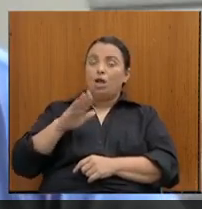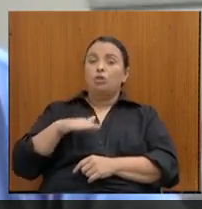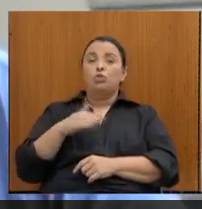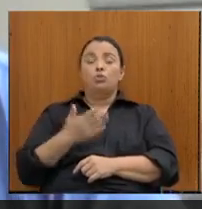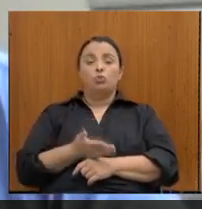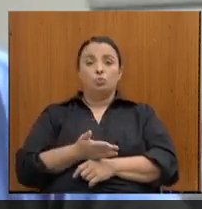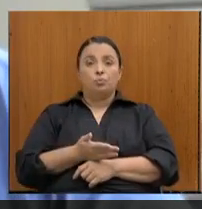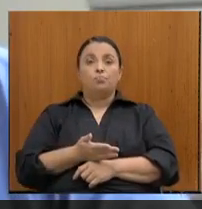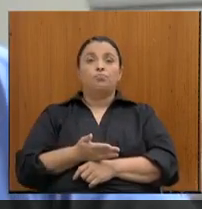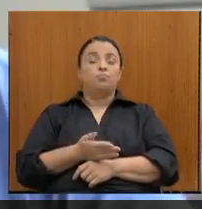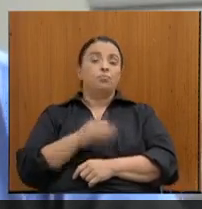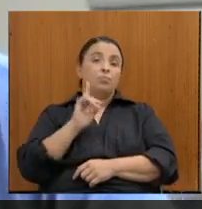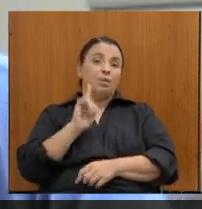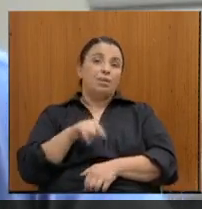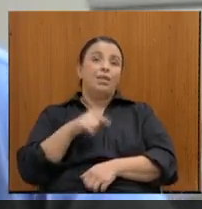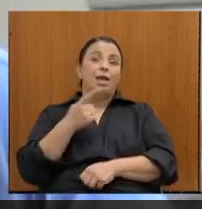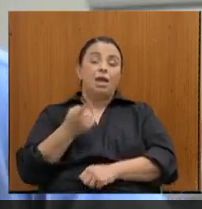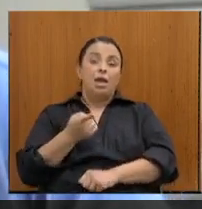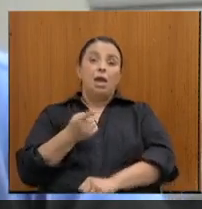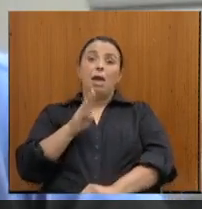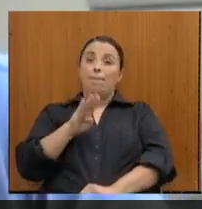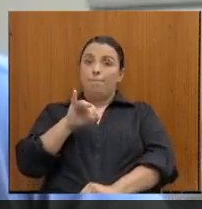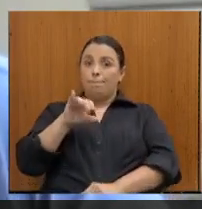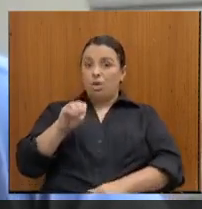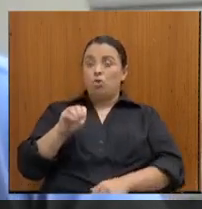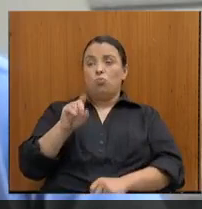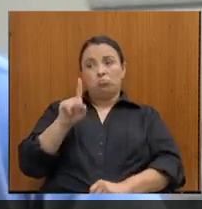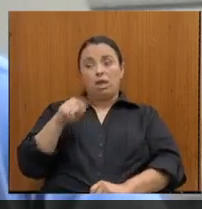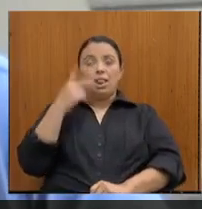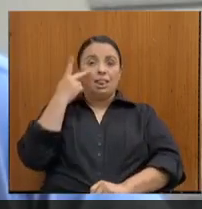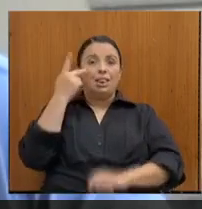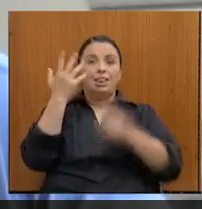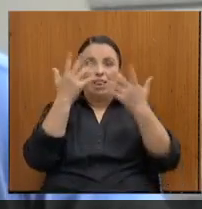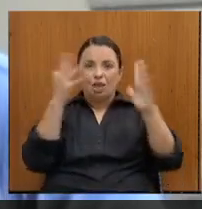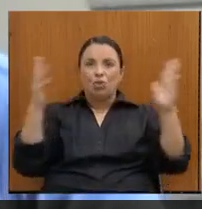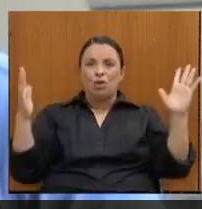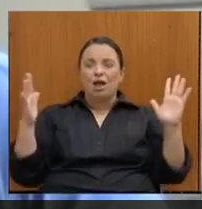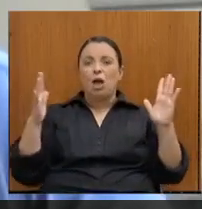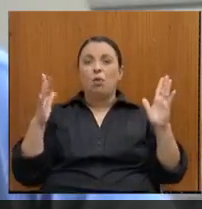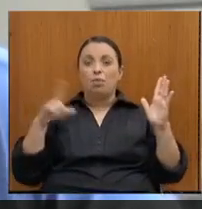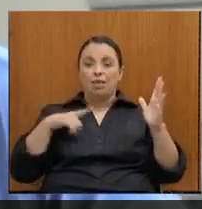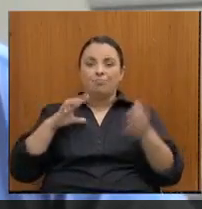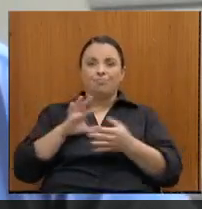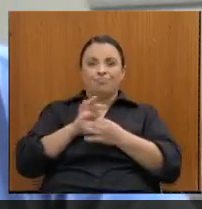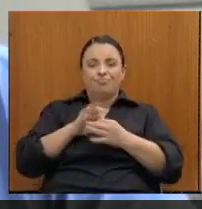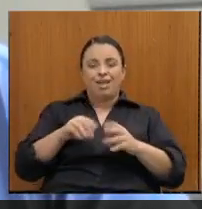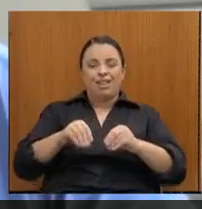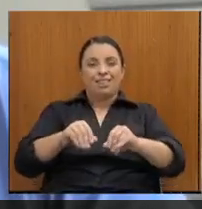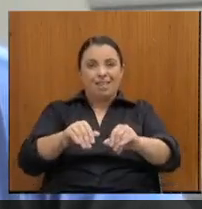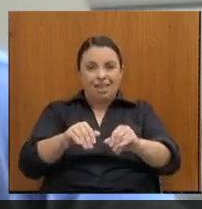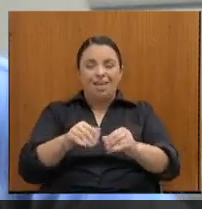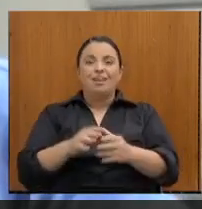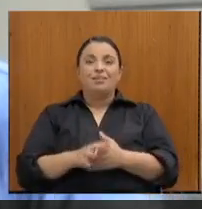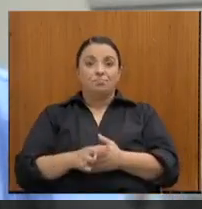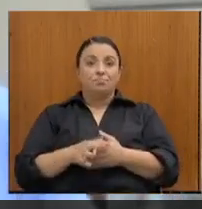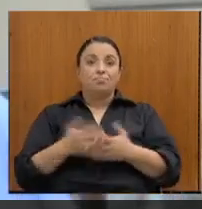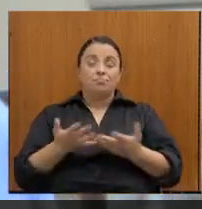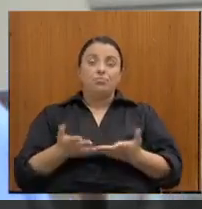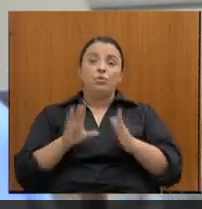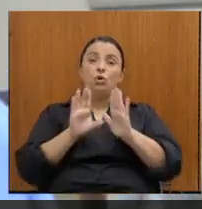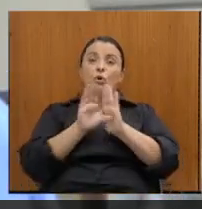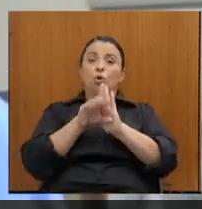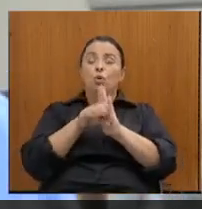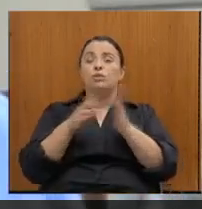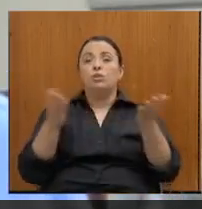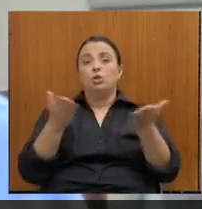é um tempinho né ou seja natureza ligada à Terra e no conceito né